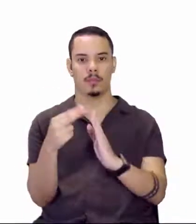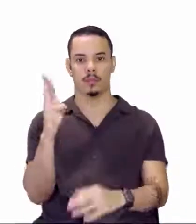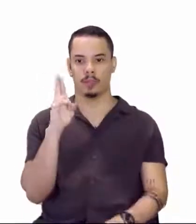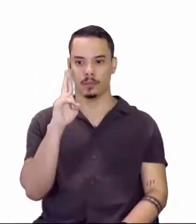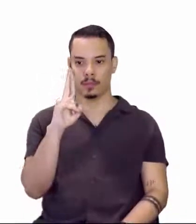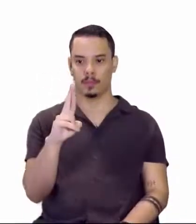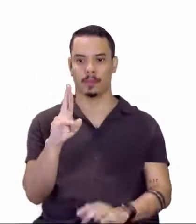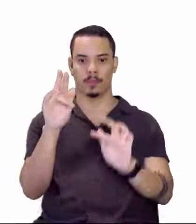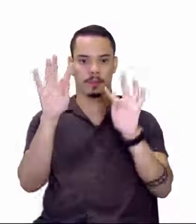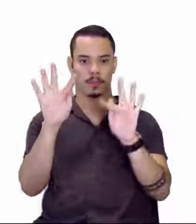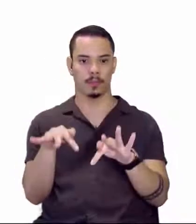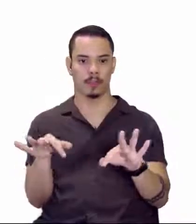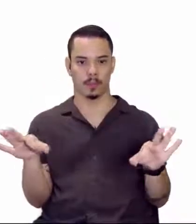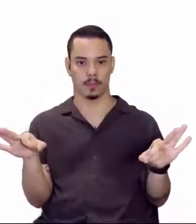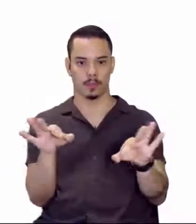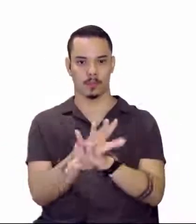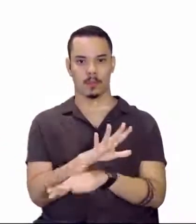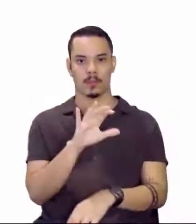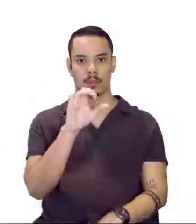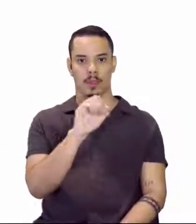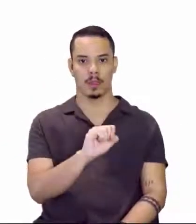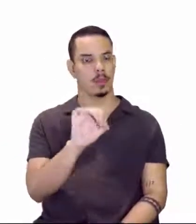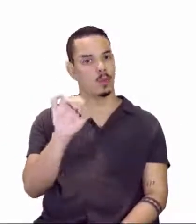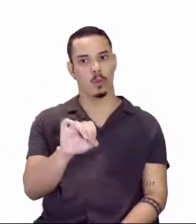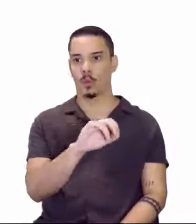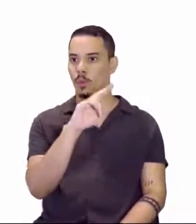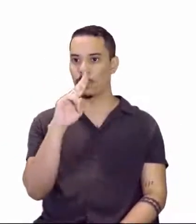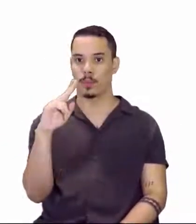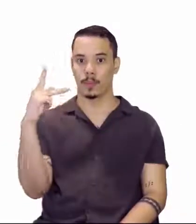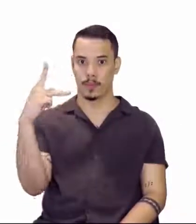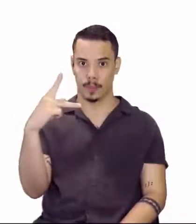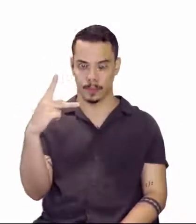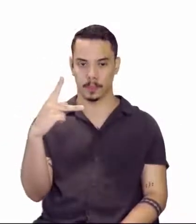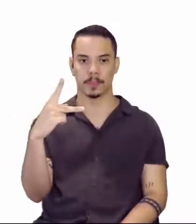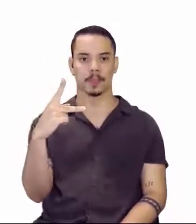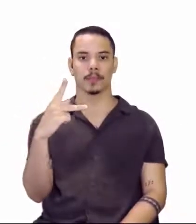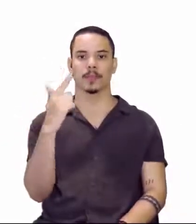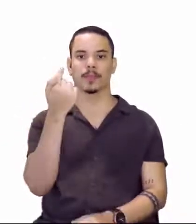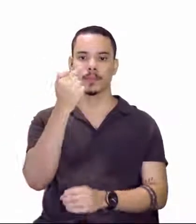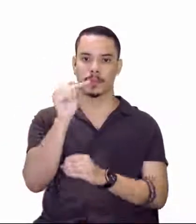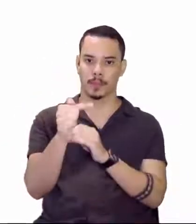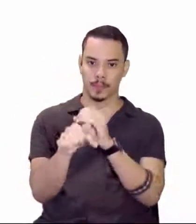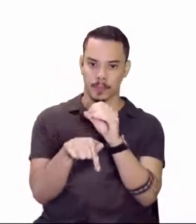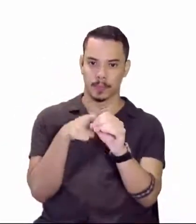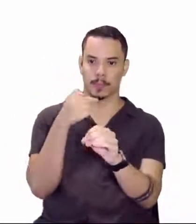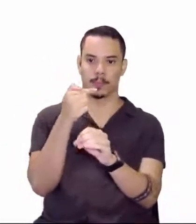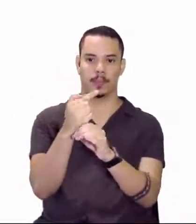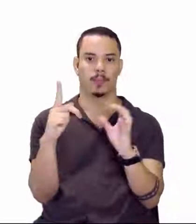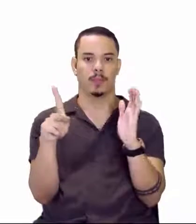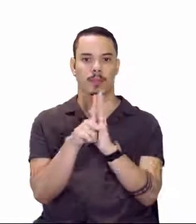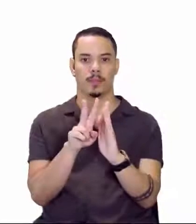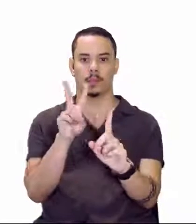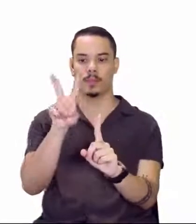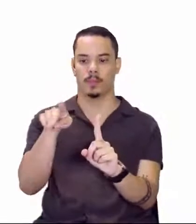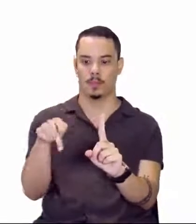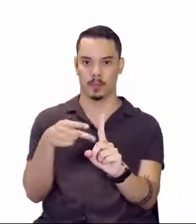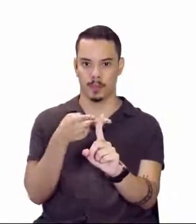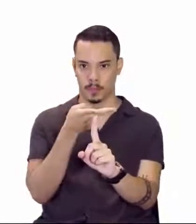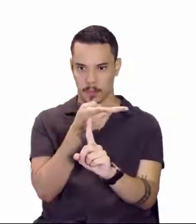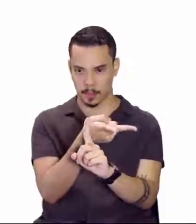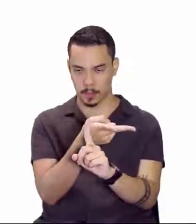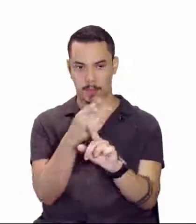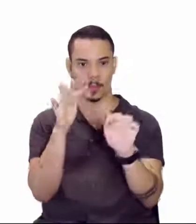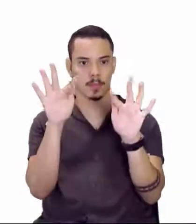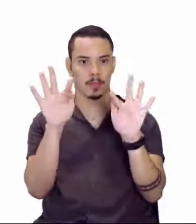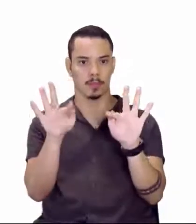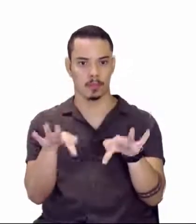terminam em subnível S ou P. Os átomos dos elementos de transição externa